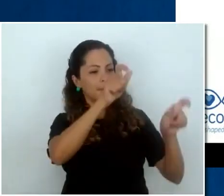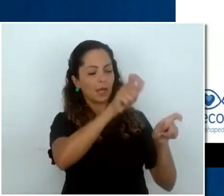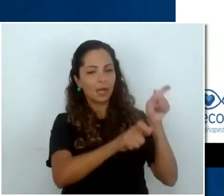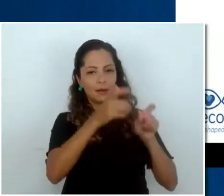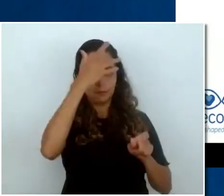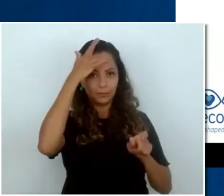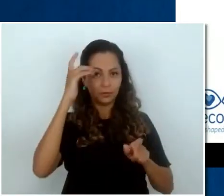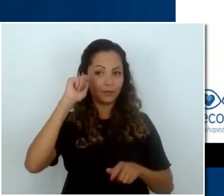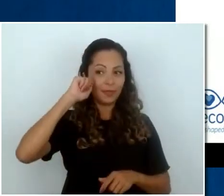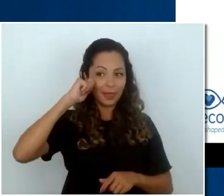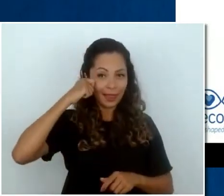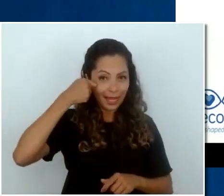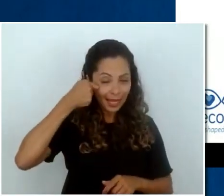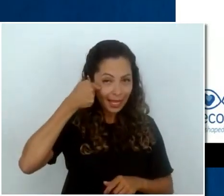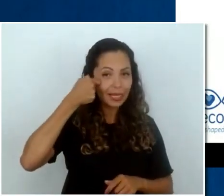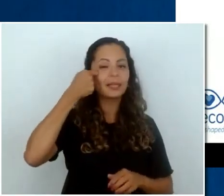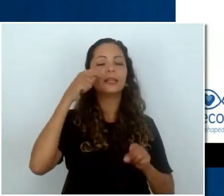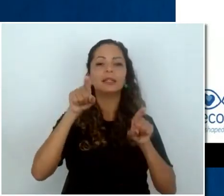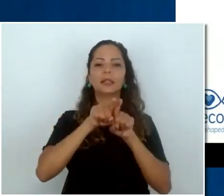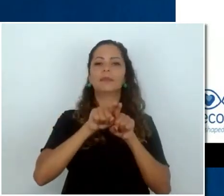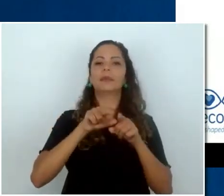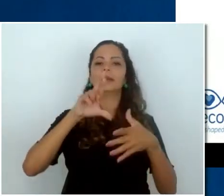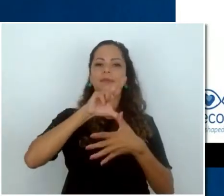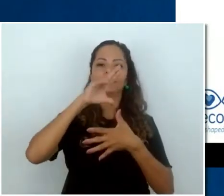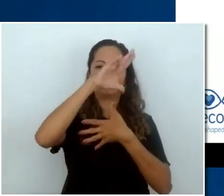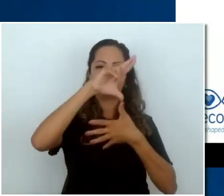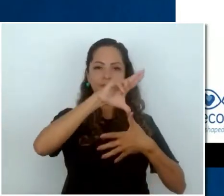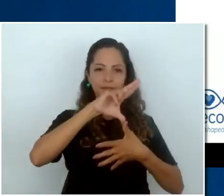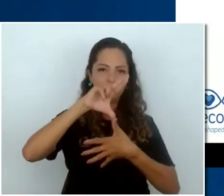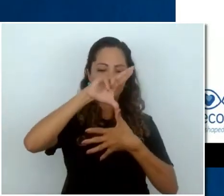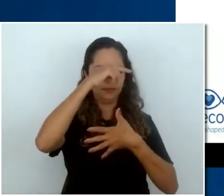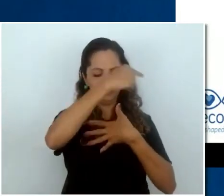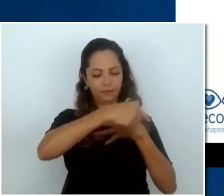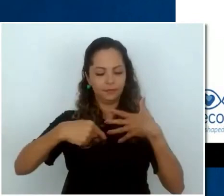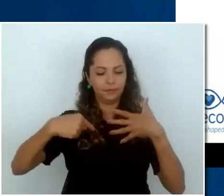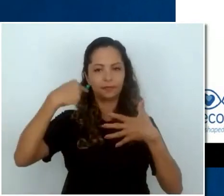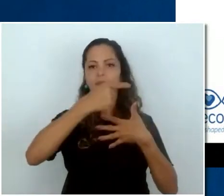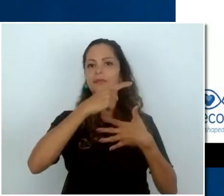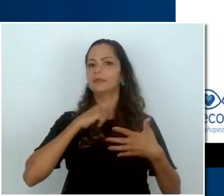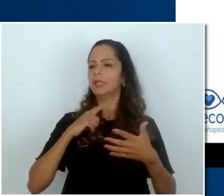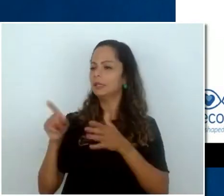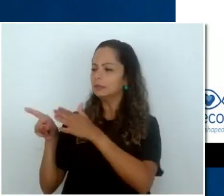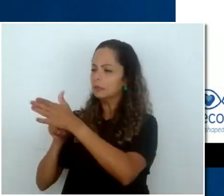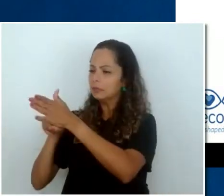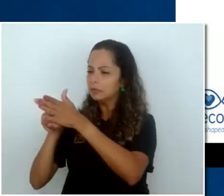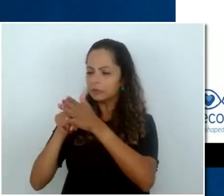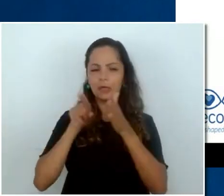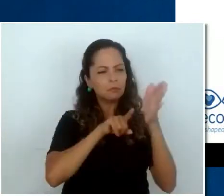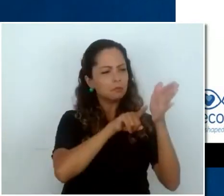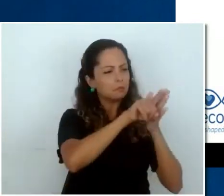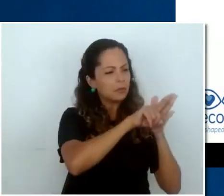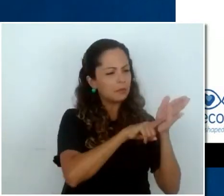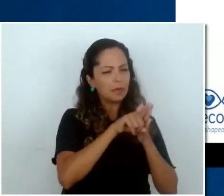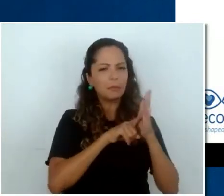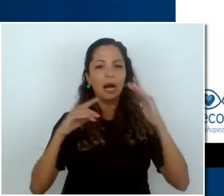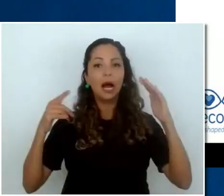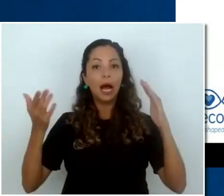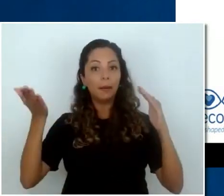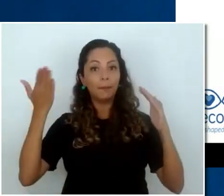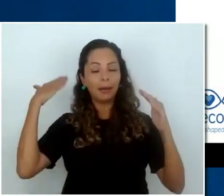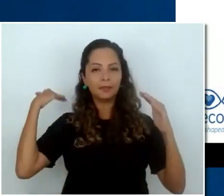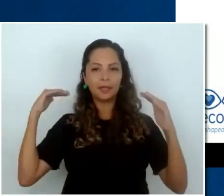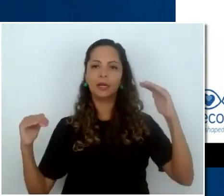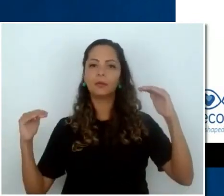latina, esse gap, essa diferença enorme está cada vez diminuindo mais, o que é muito importante, o que quer dizer que existe